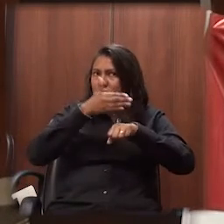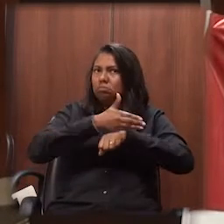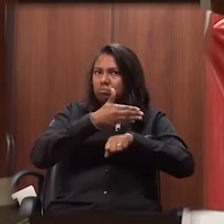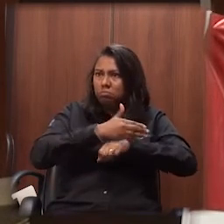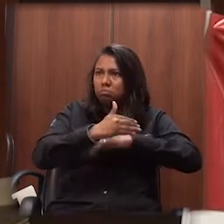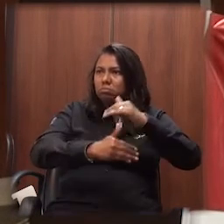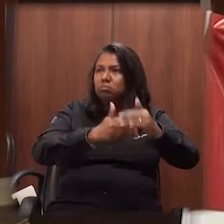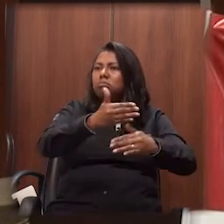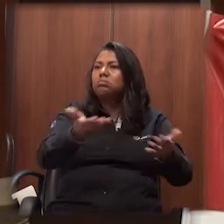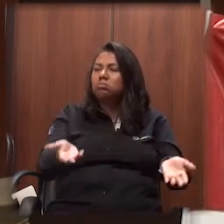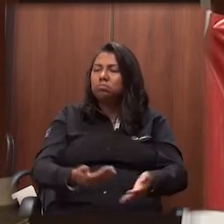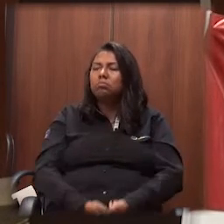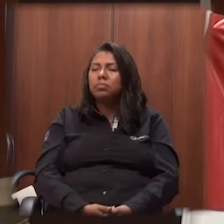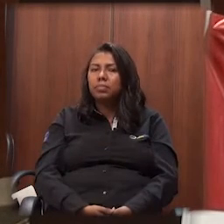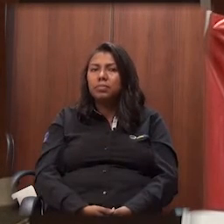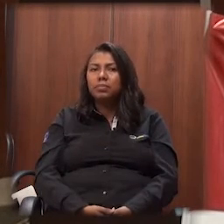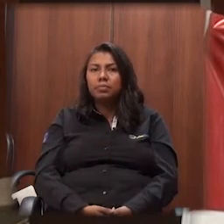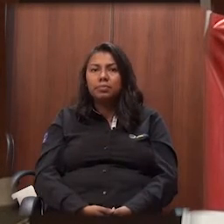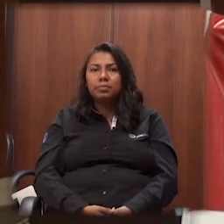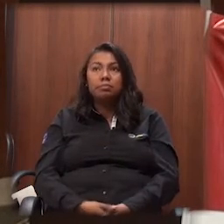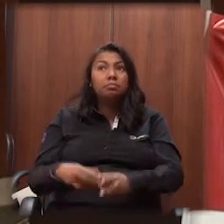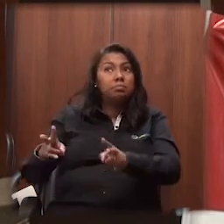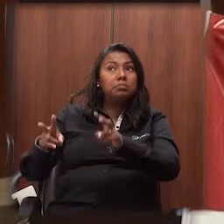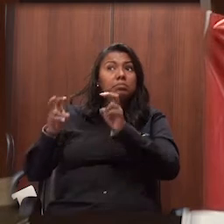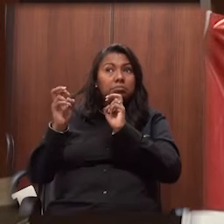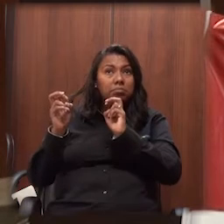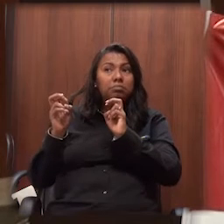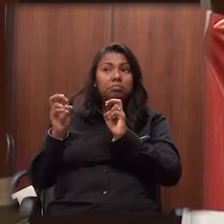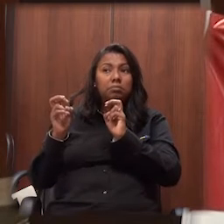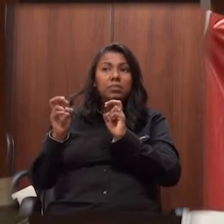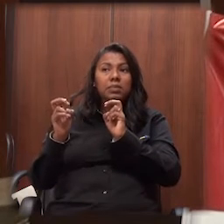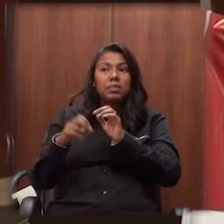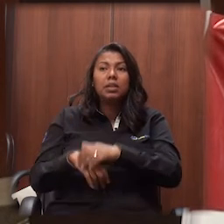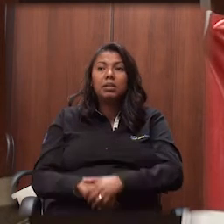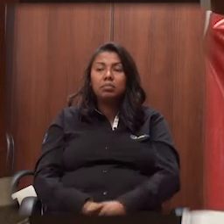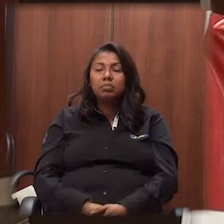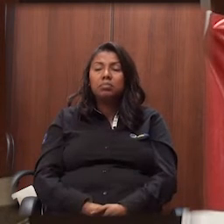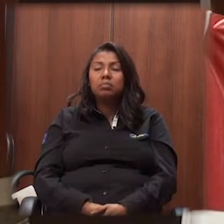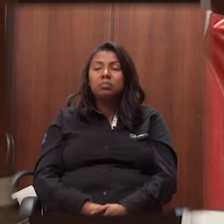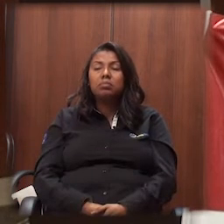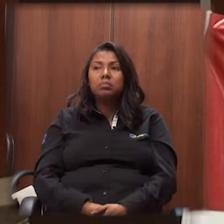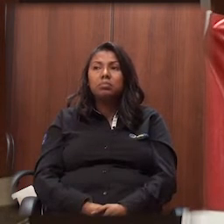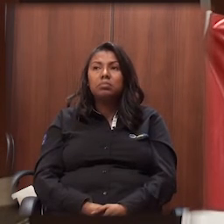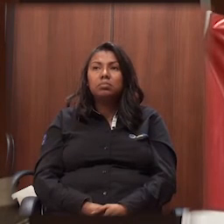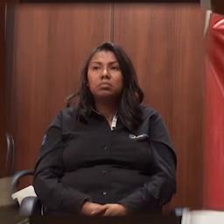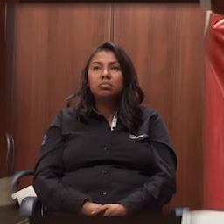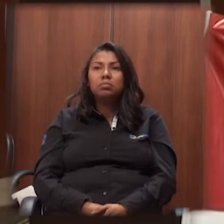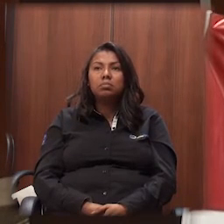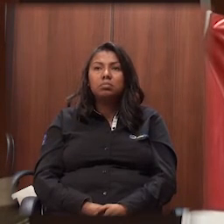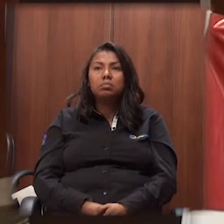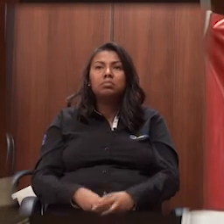processo e constatar que aqui nós reafirmamos em contexto local as